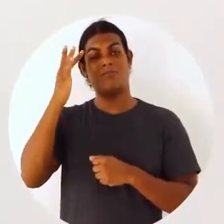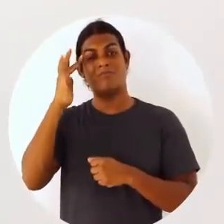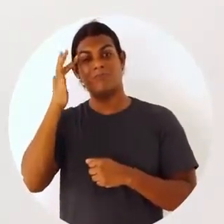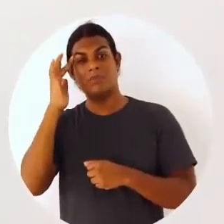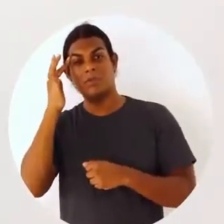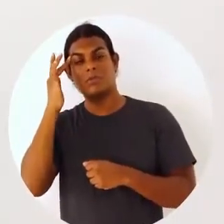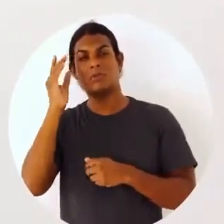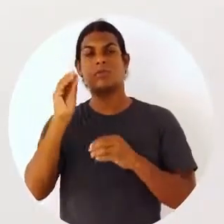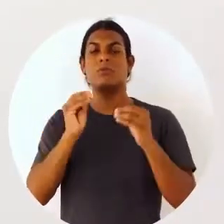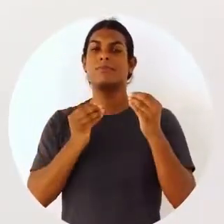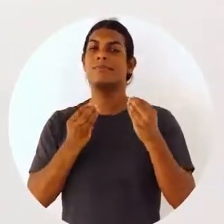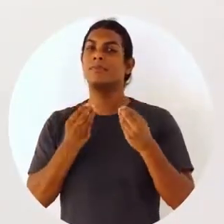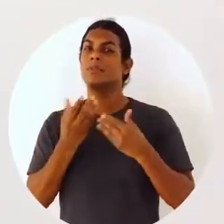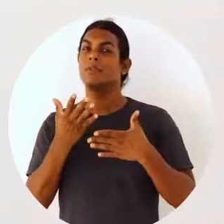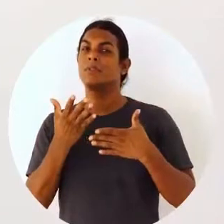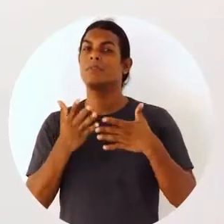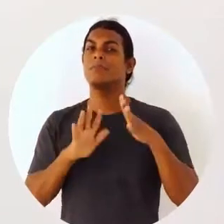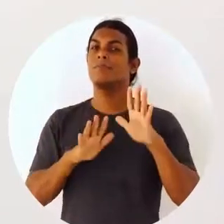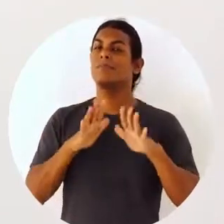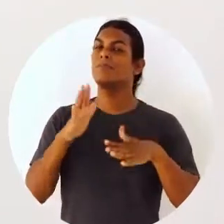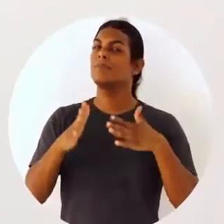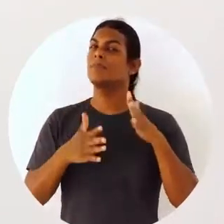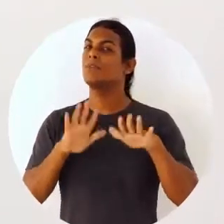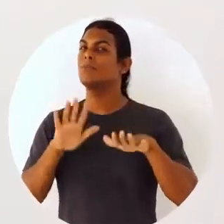pensou em algumas questões,